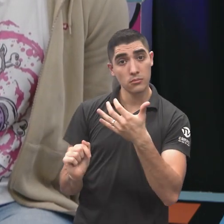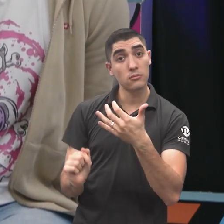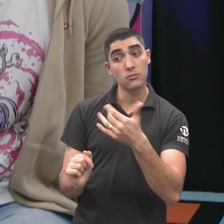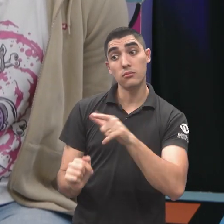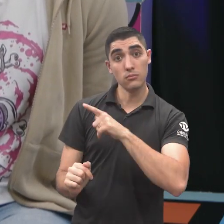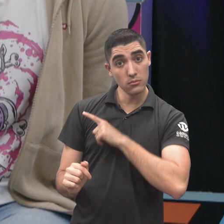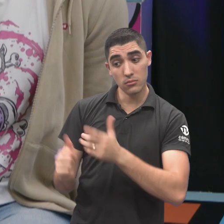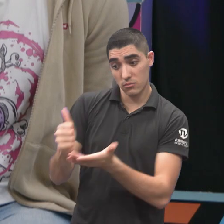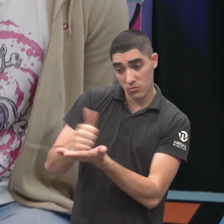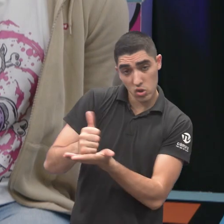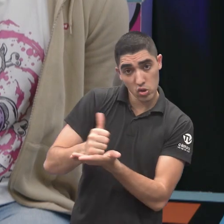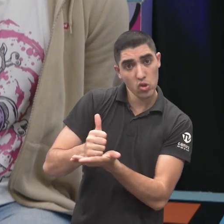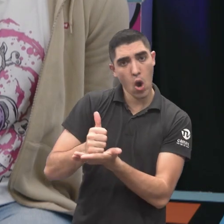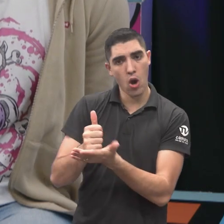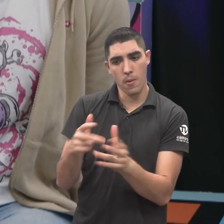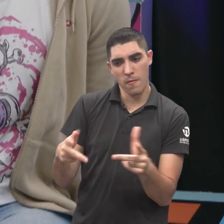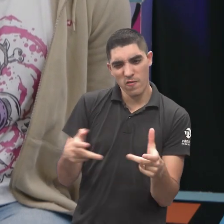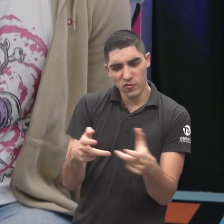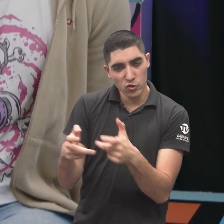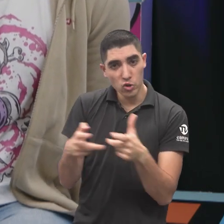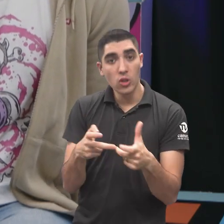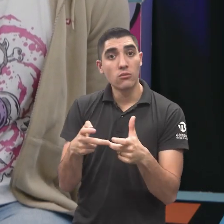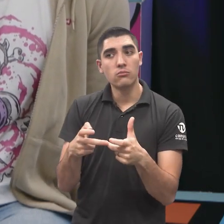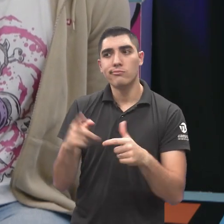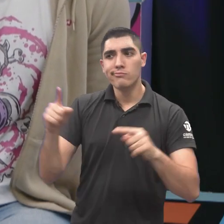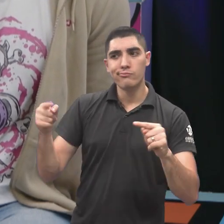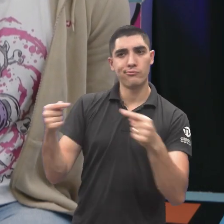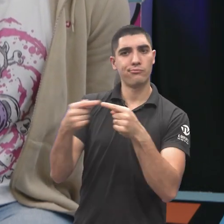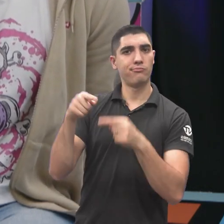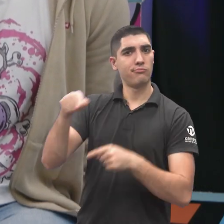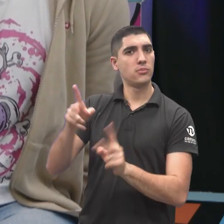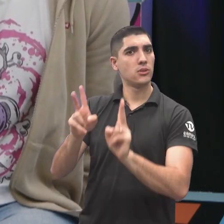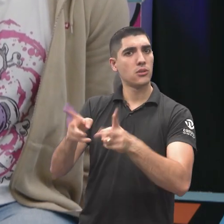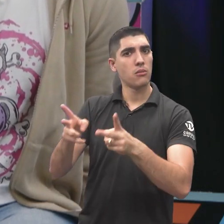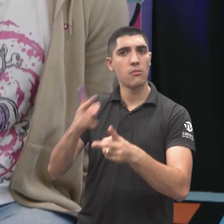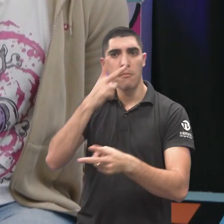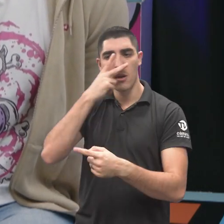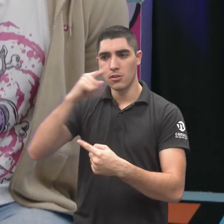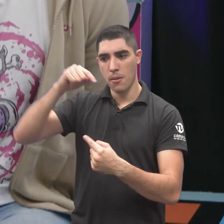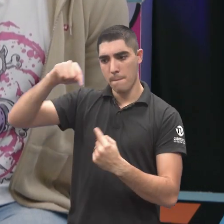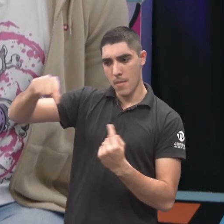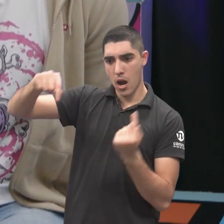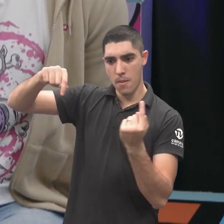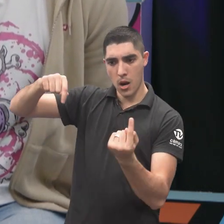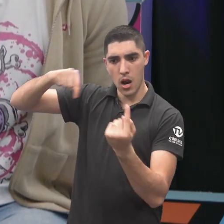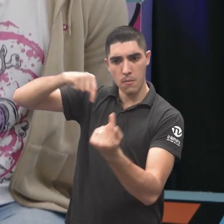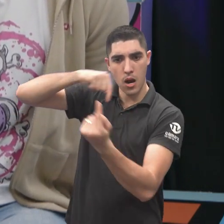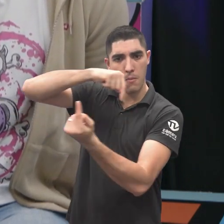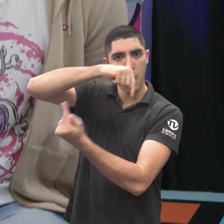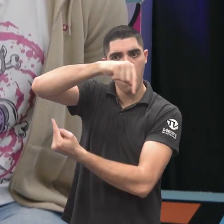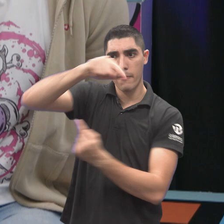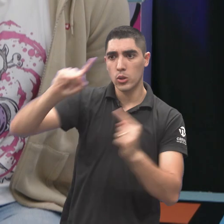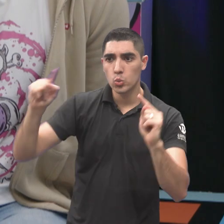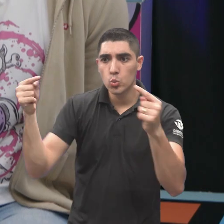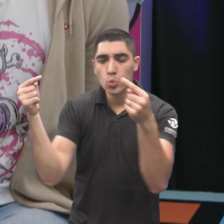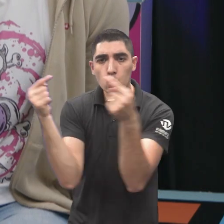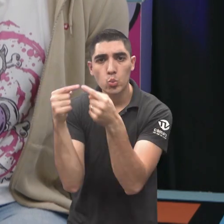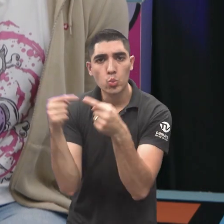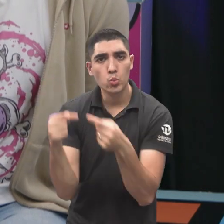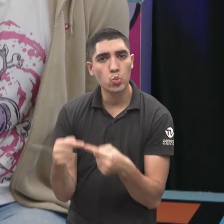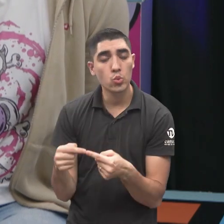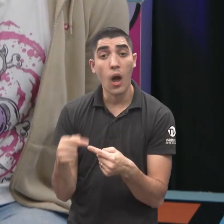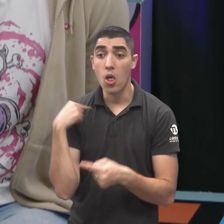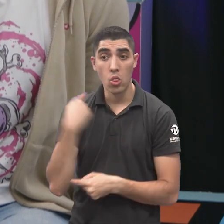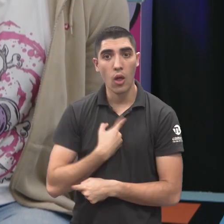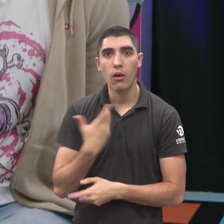tem jogos de videogame que fazem parte desse universo canônico, ou seja, é uma série de conteúdos que vai liberando ali dopamina pra gente, e a